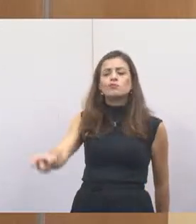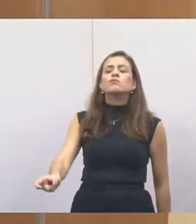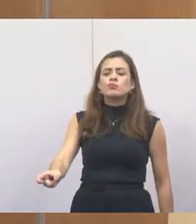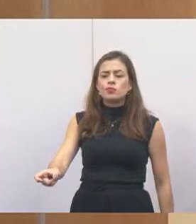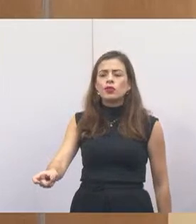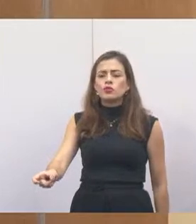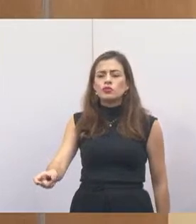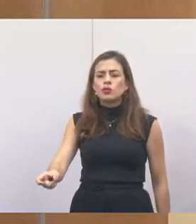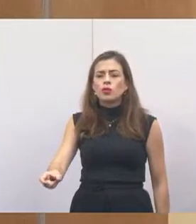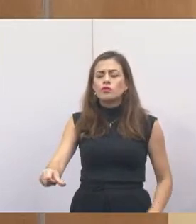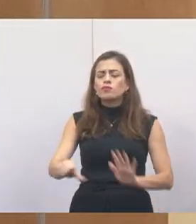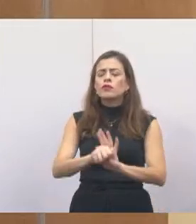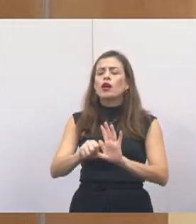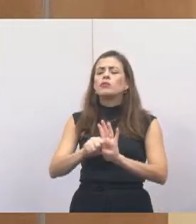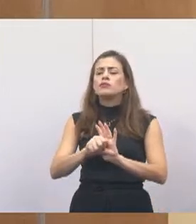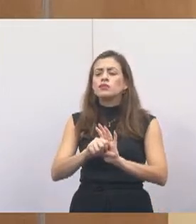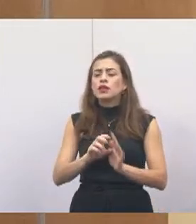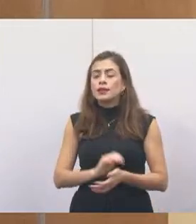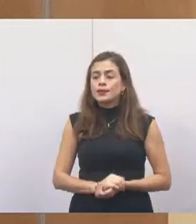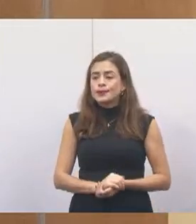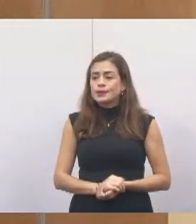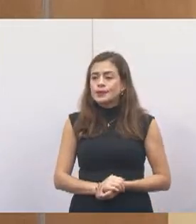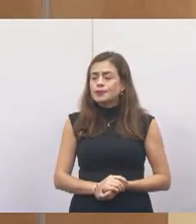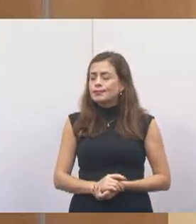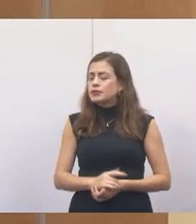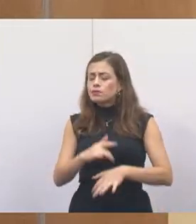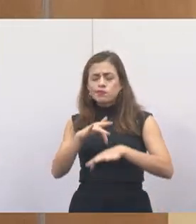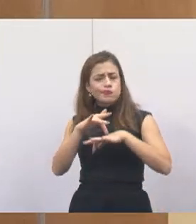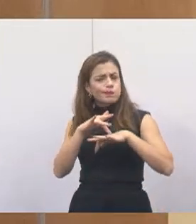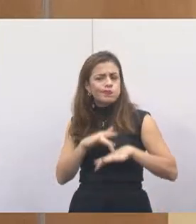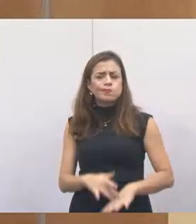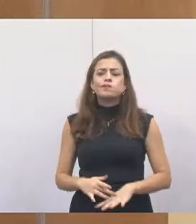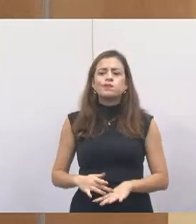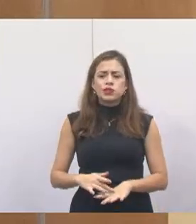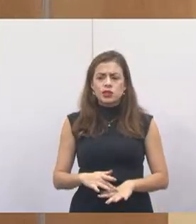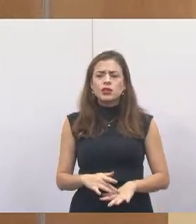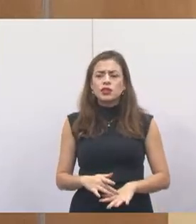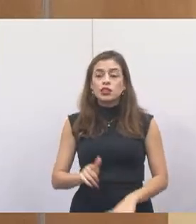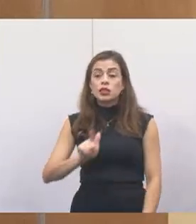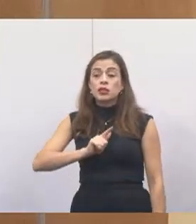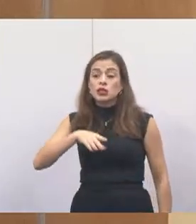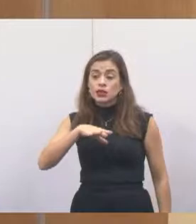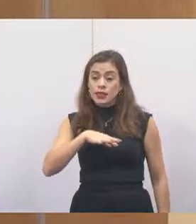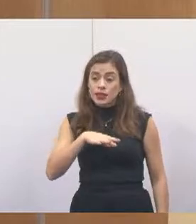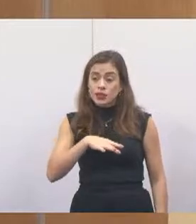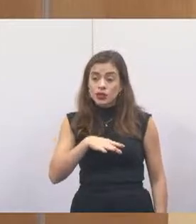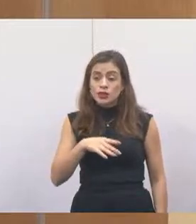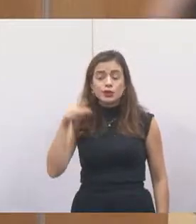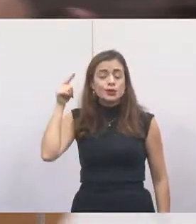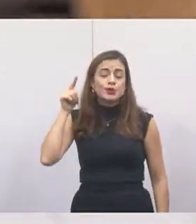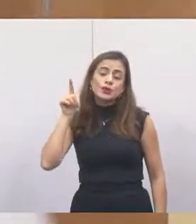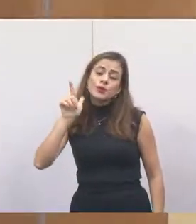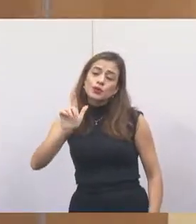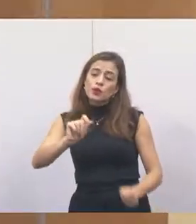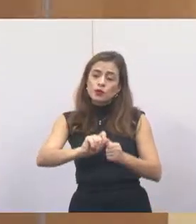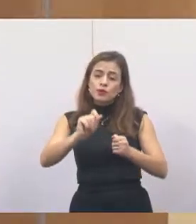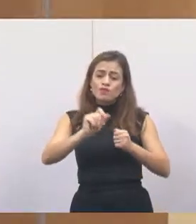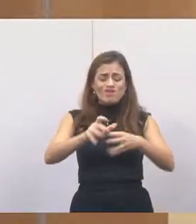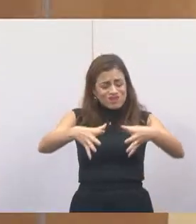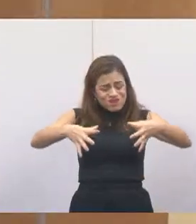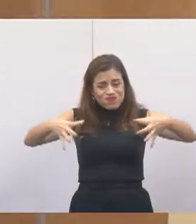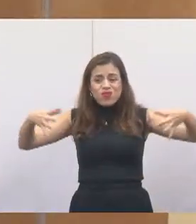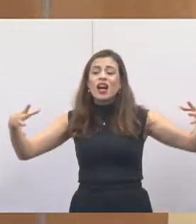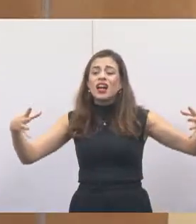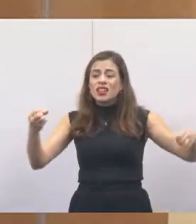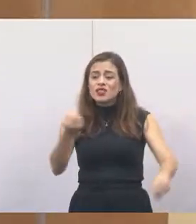agressor. É totalmente incabível que a gente tenha uma cidade que ainda não consiga fazer a